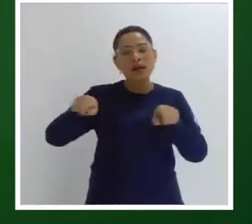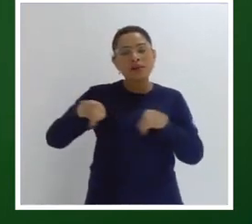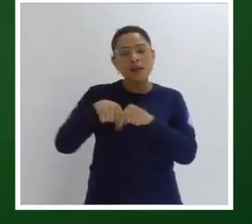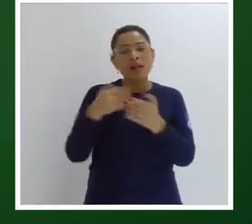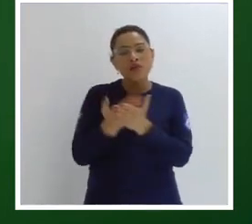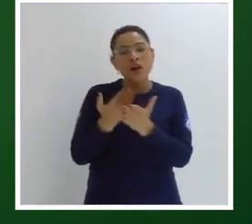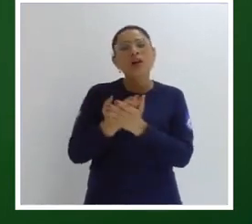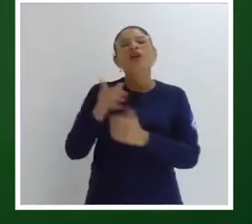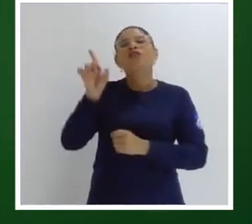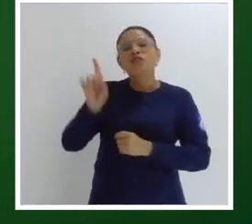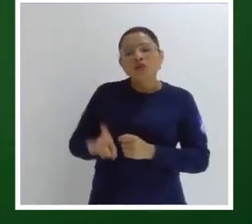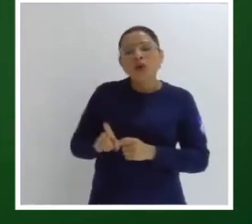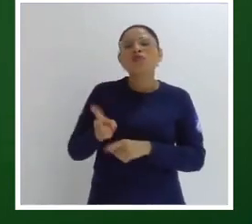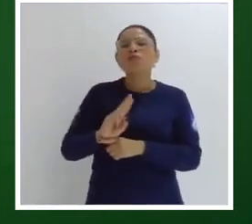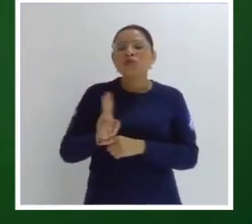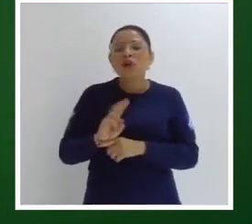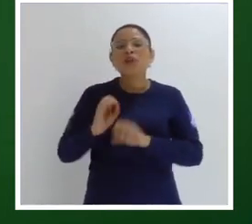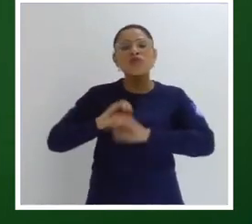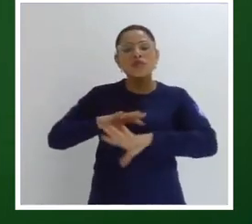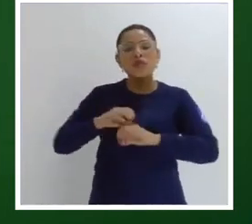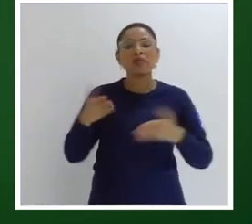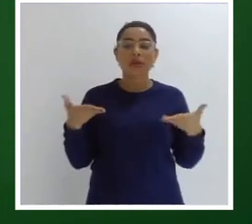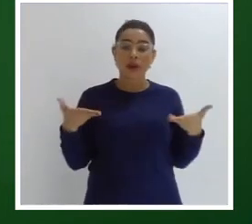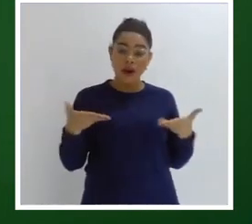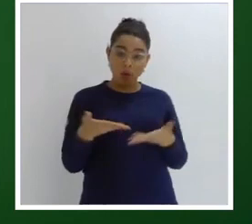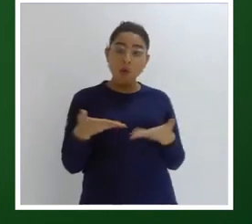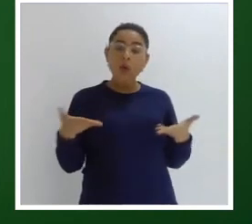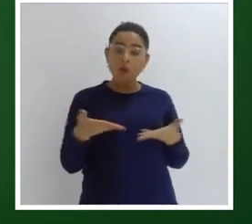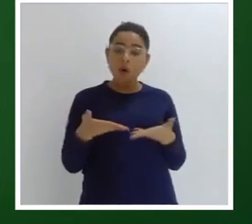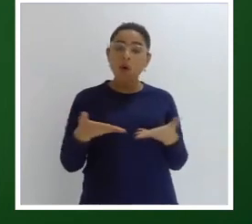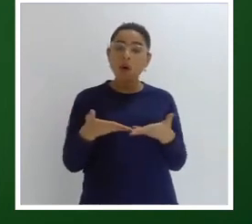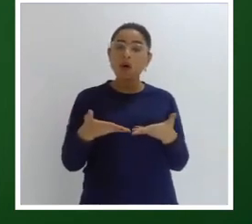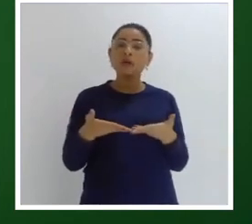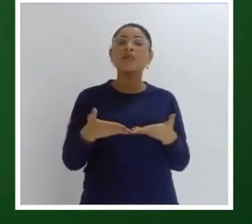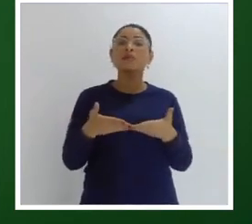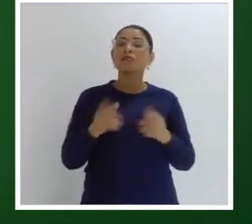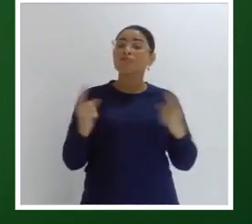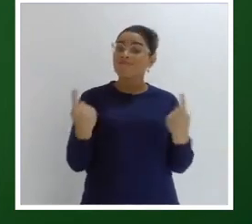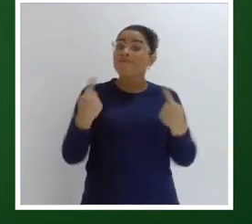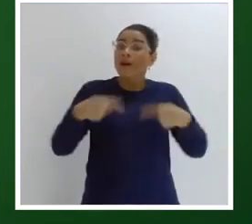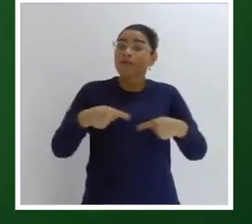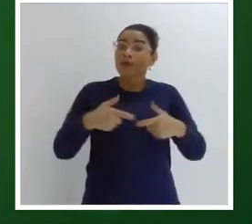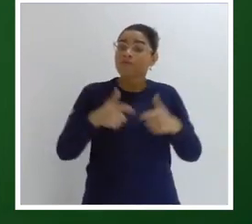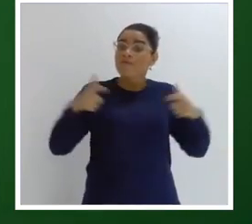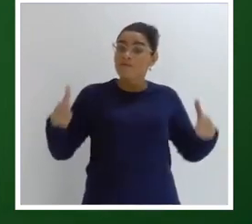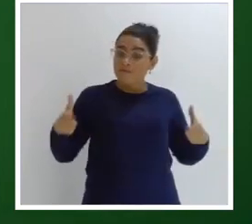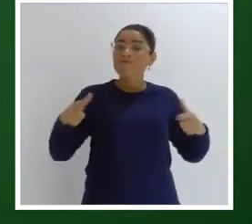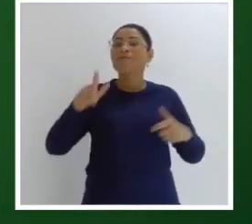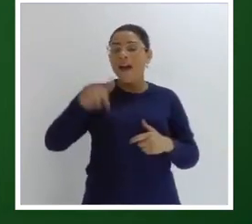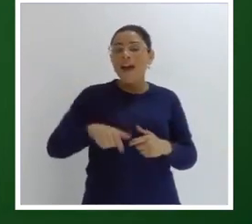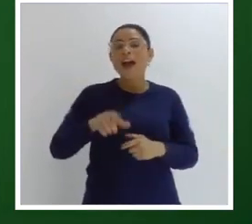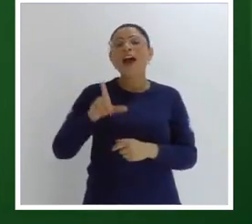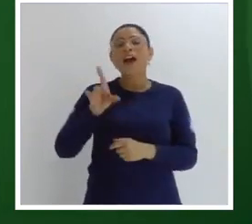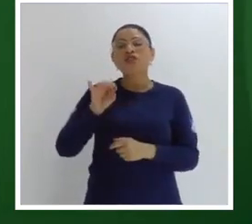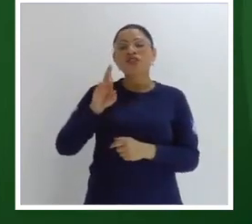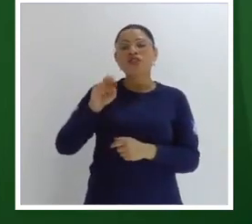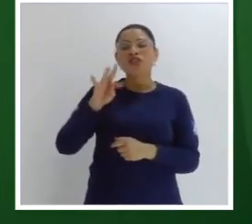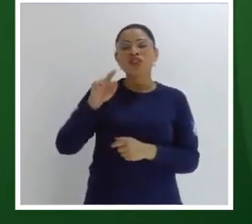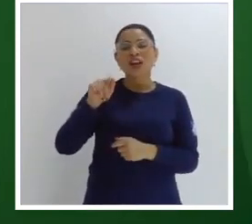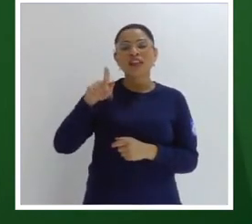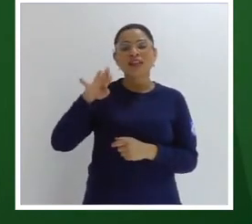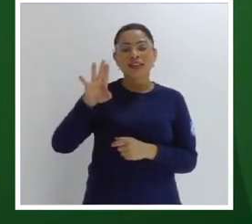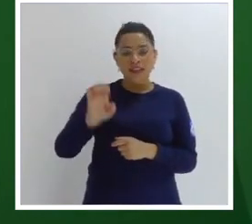diretor de Escola Superior de Ensino e agora nessa nesse nome desafio de ser dirigente né coordenando